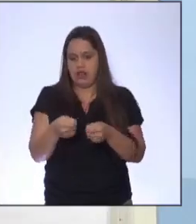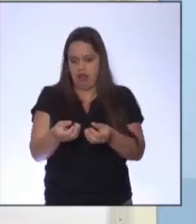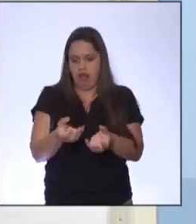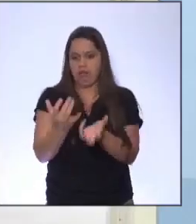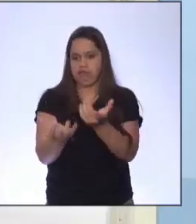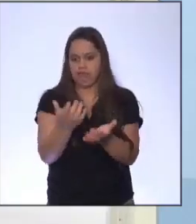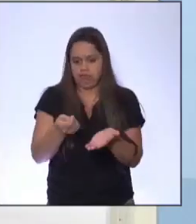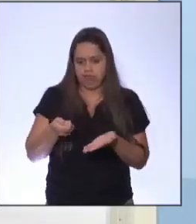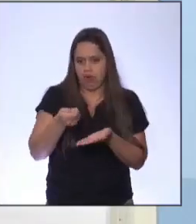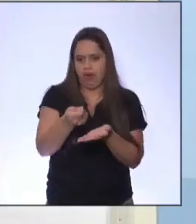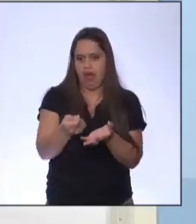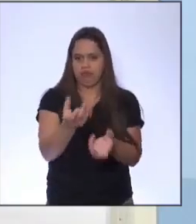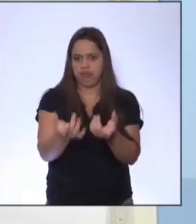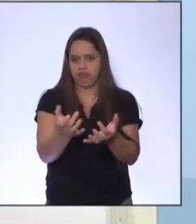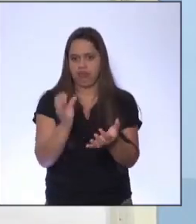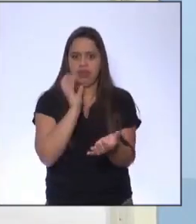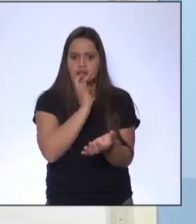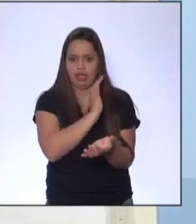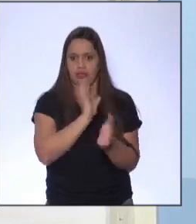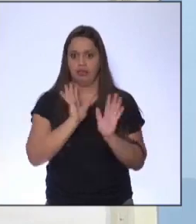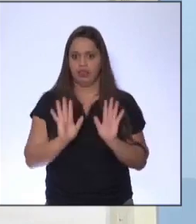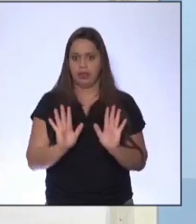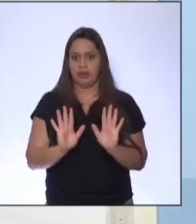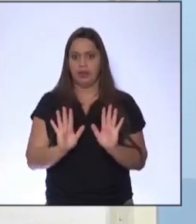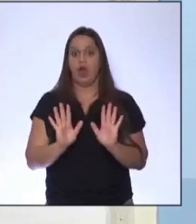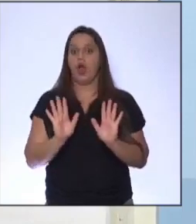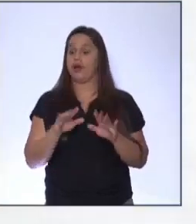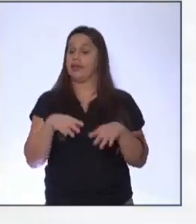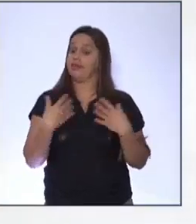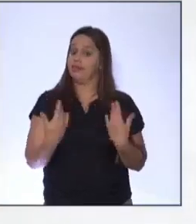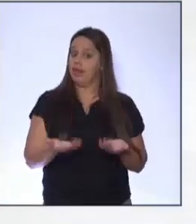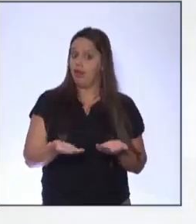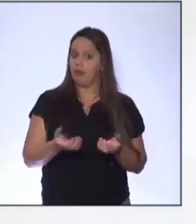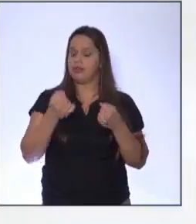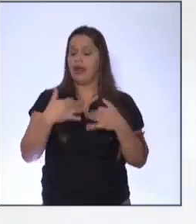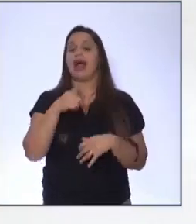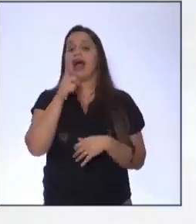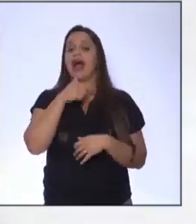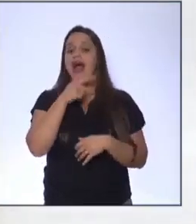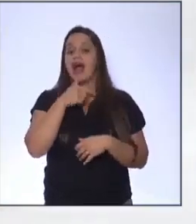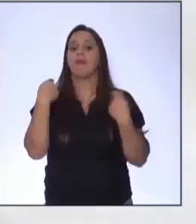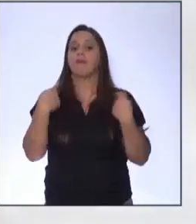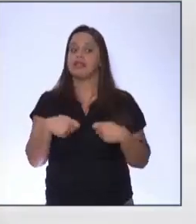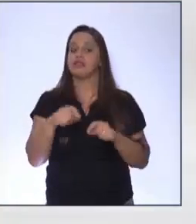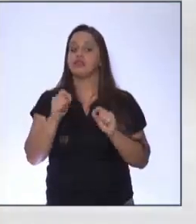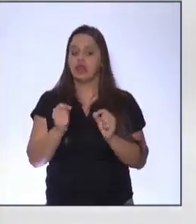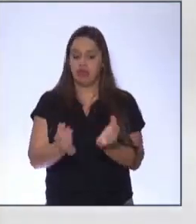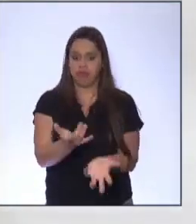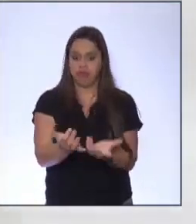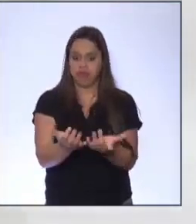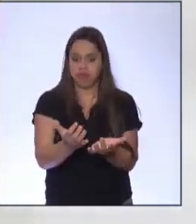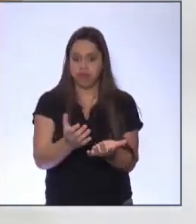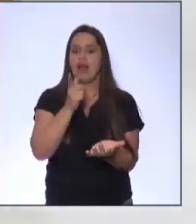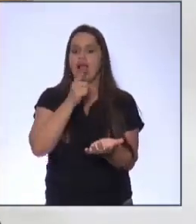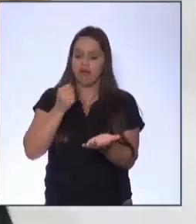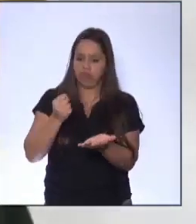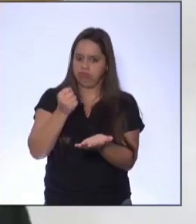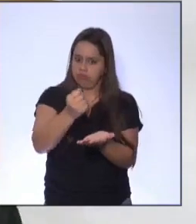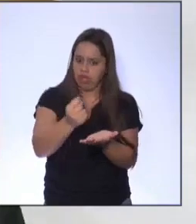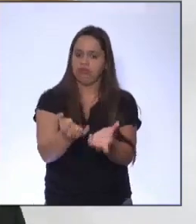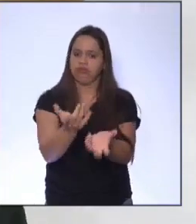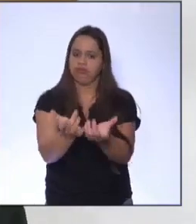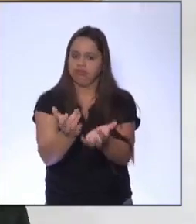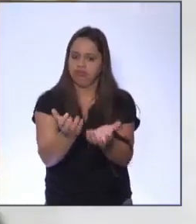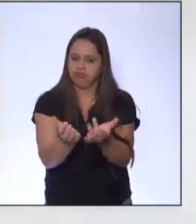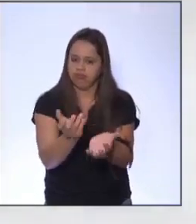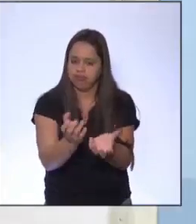quê? A água tem que ser fervida, ou uma água quente, Então, vamos